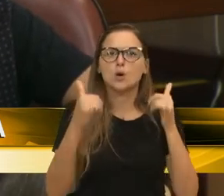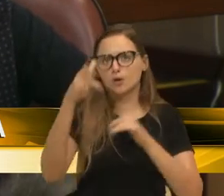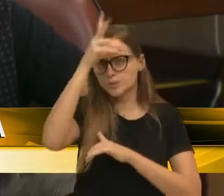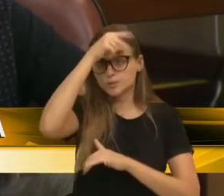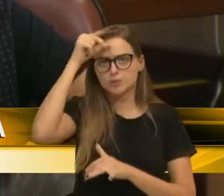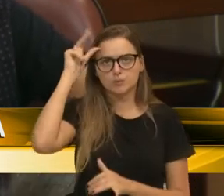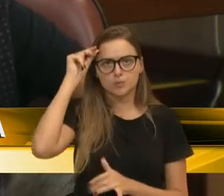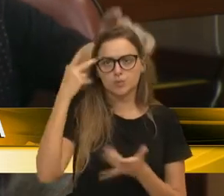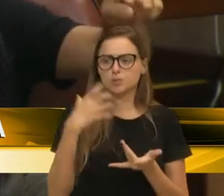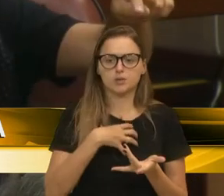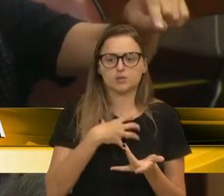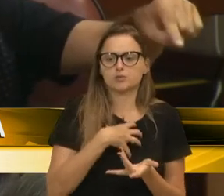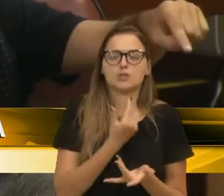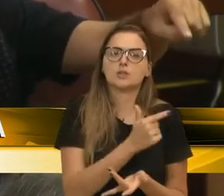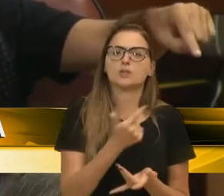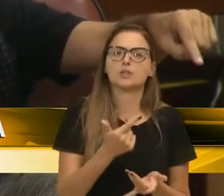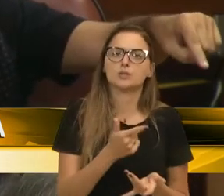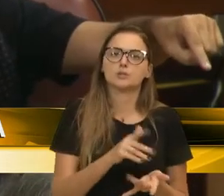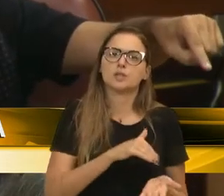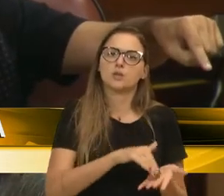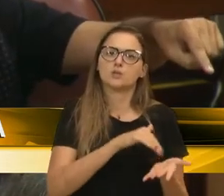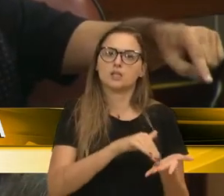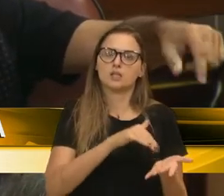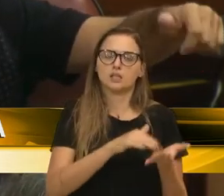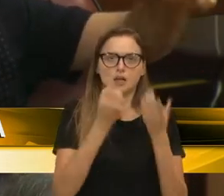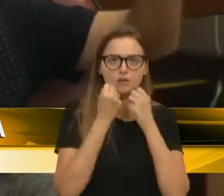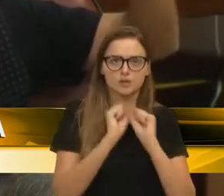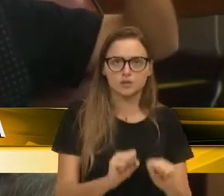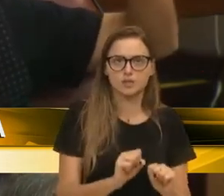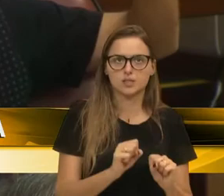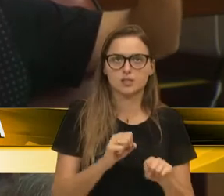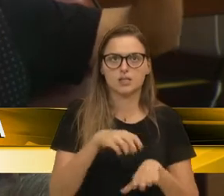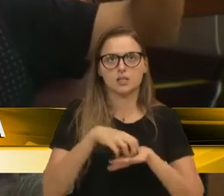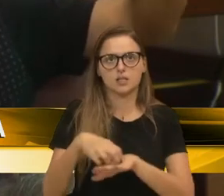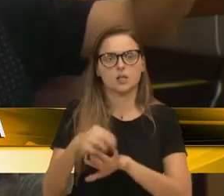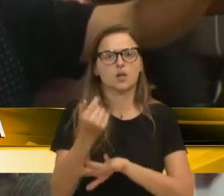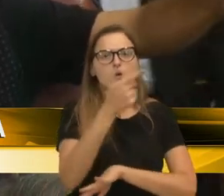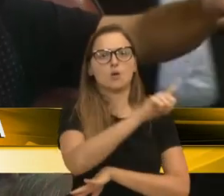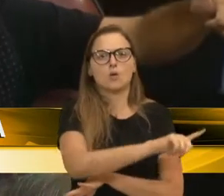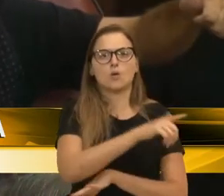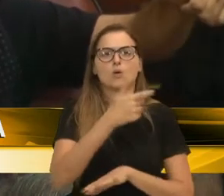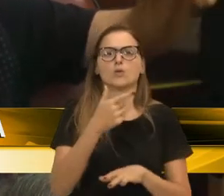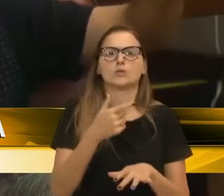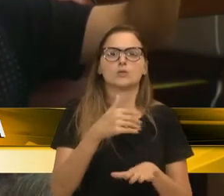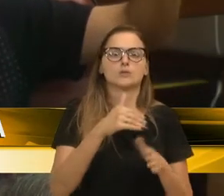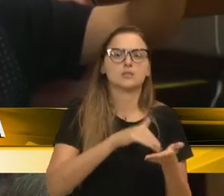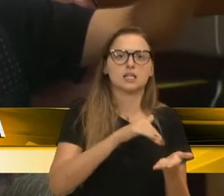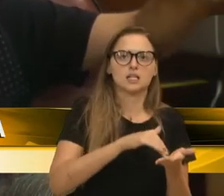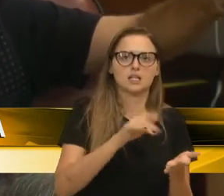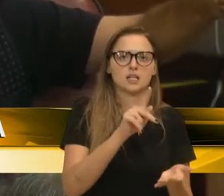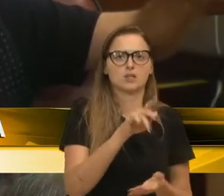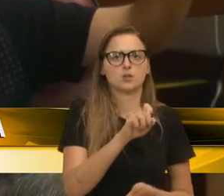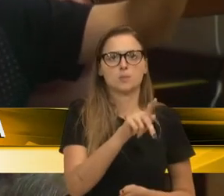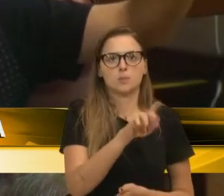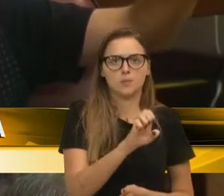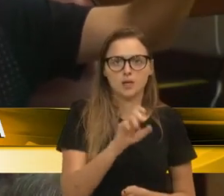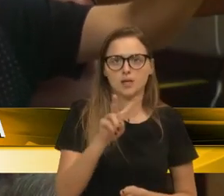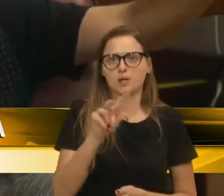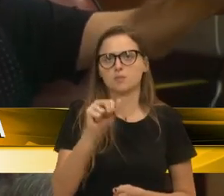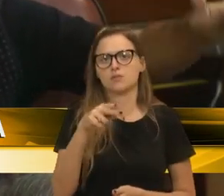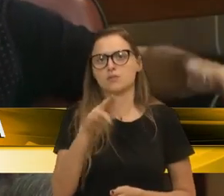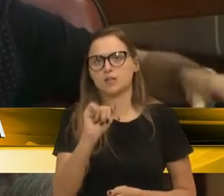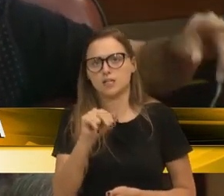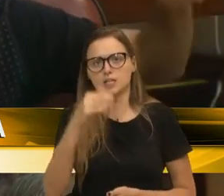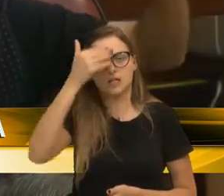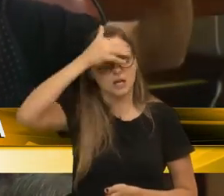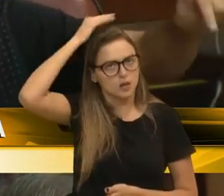outra, nessa audiência pública a qual eu participei, outros secretários da gestão do Pepe, do Vanim, do Sartori e do Alceu